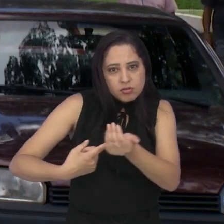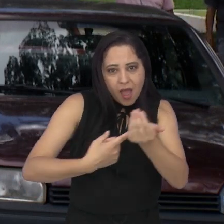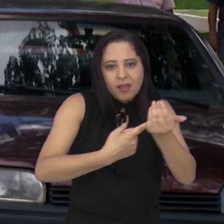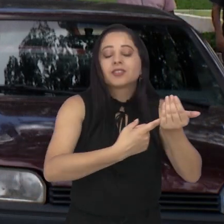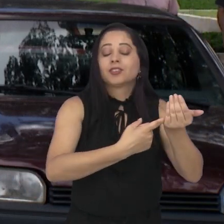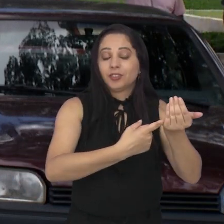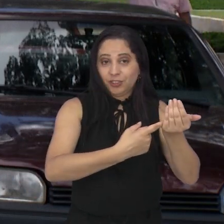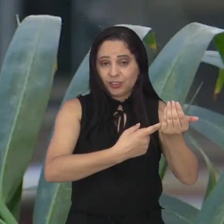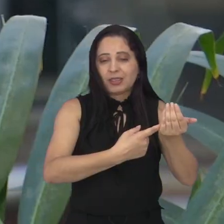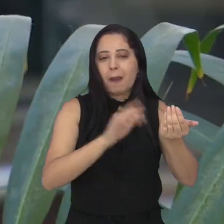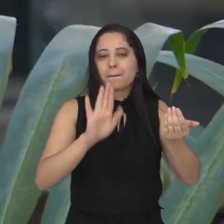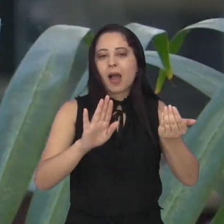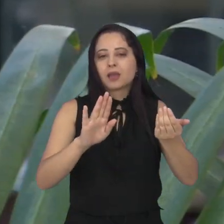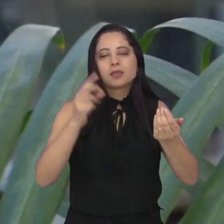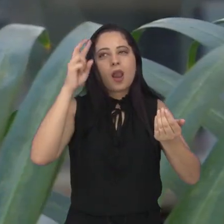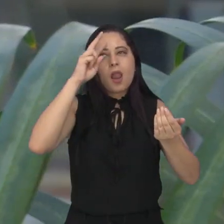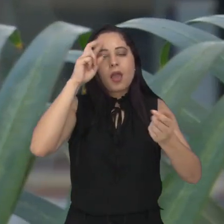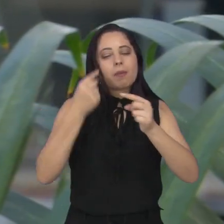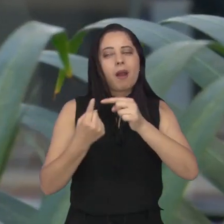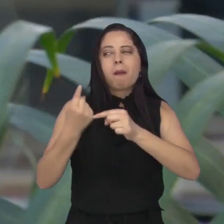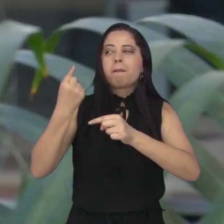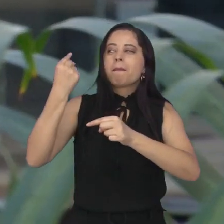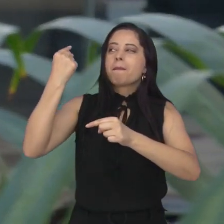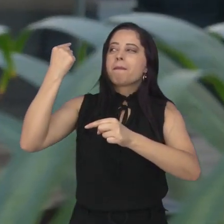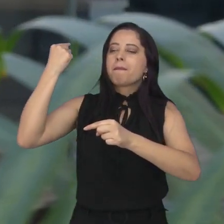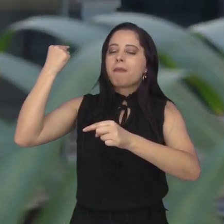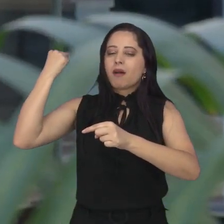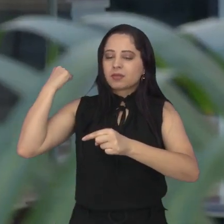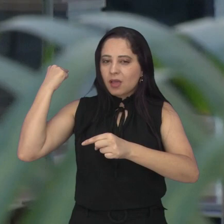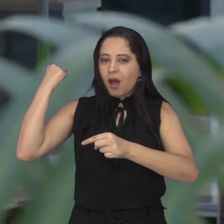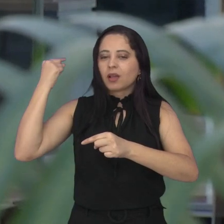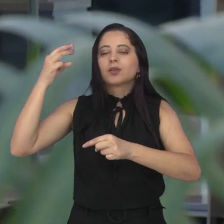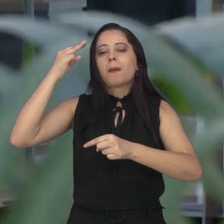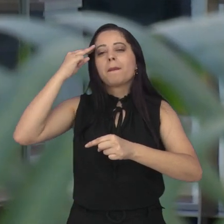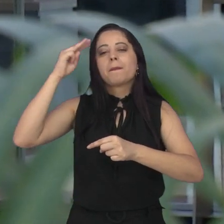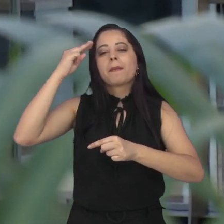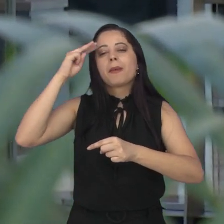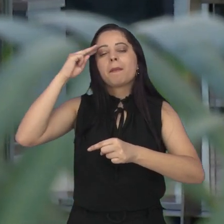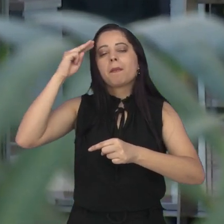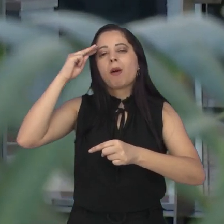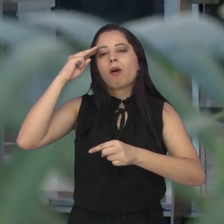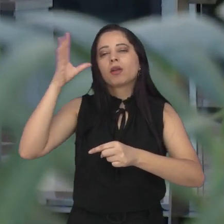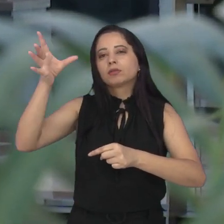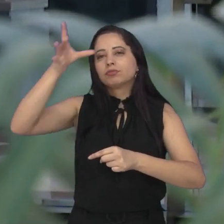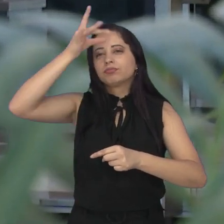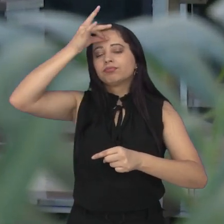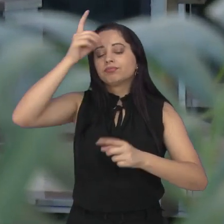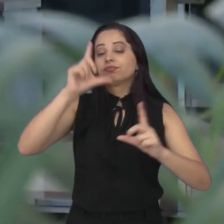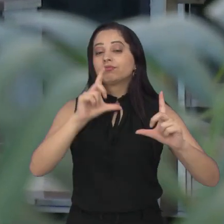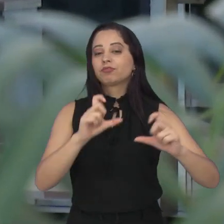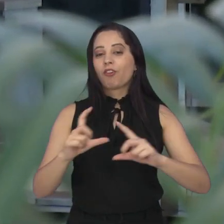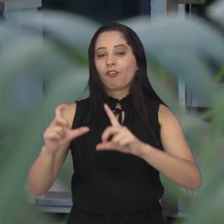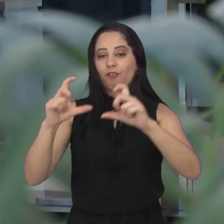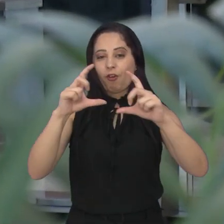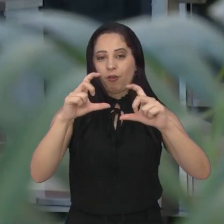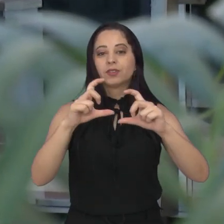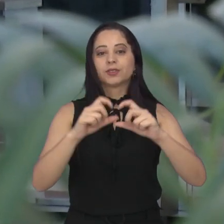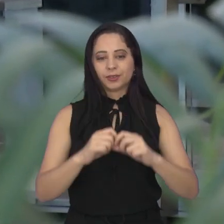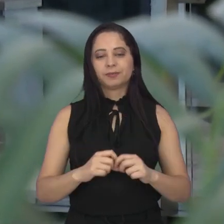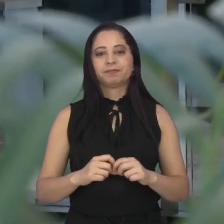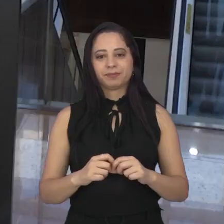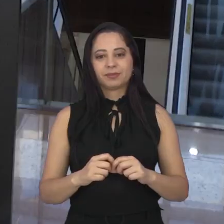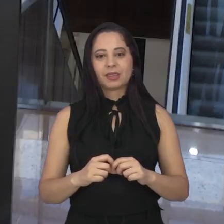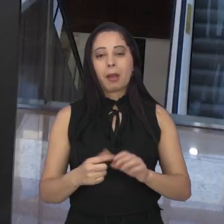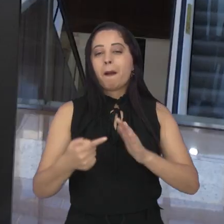cidade tecnológica, muito se deve ao seu passado, época eternizada pelas memórias e fotos presentes na